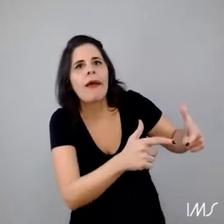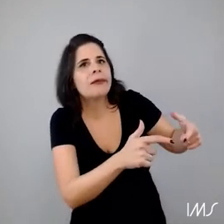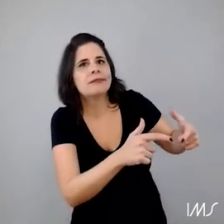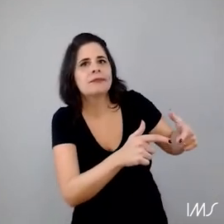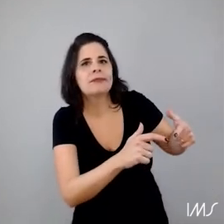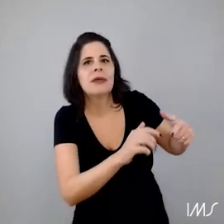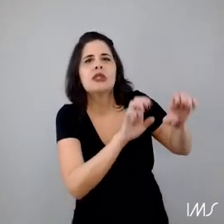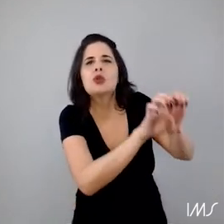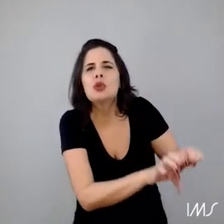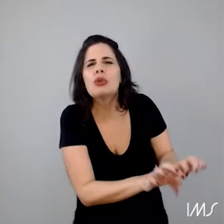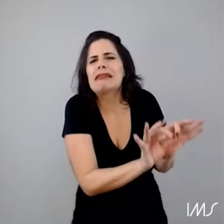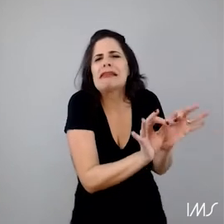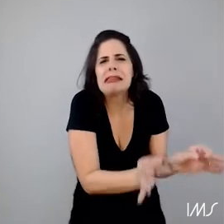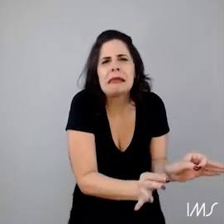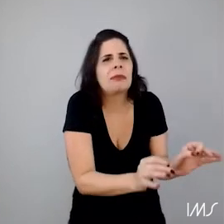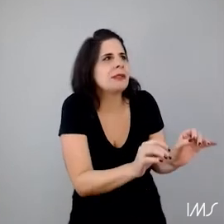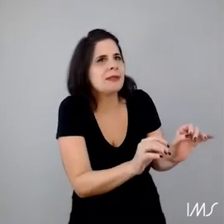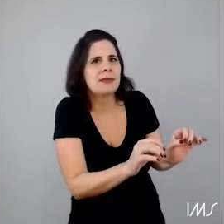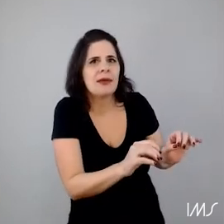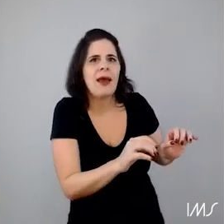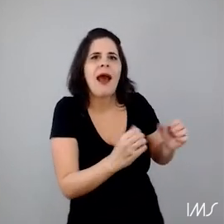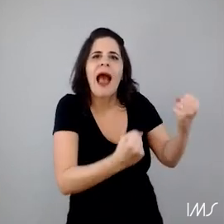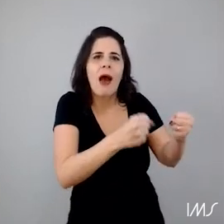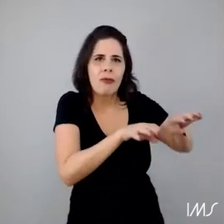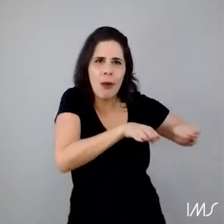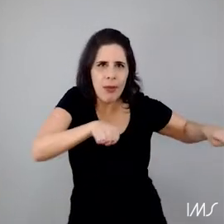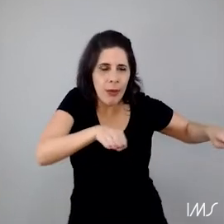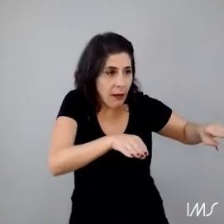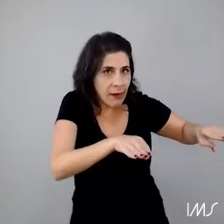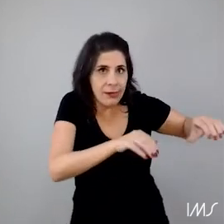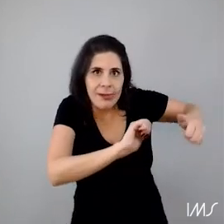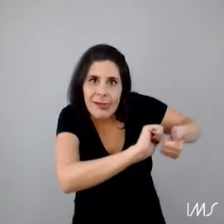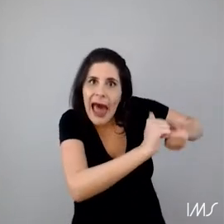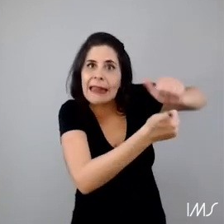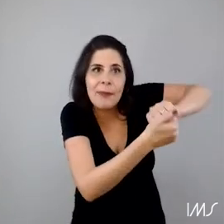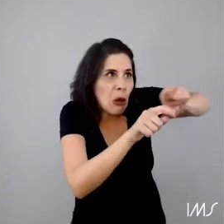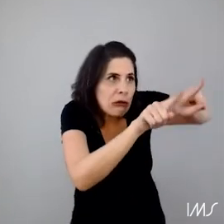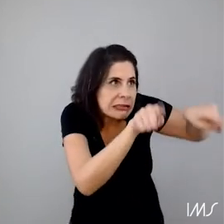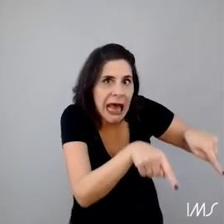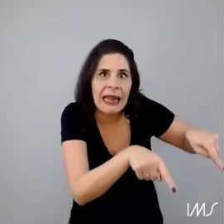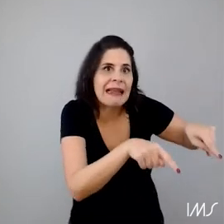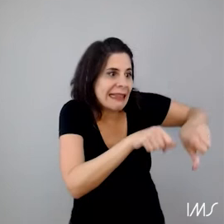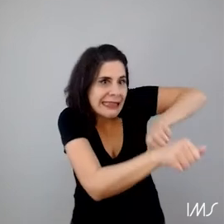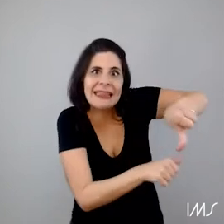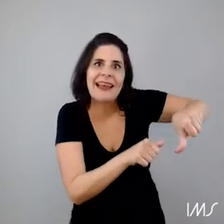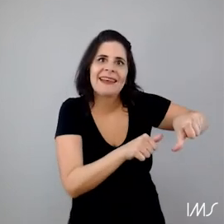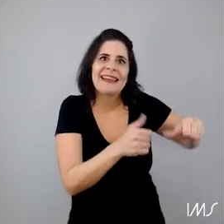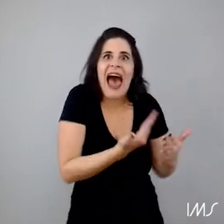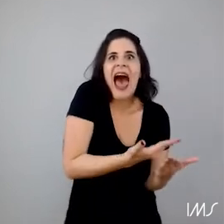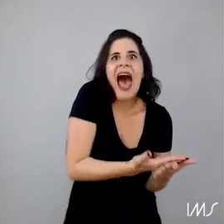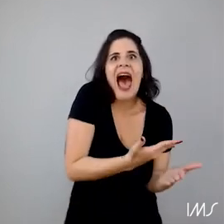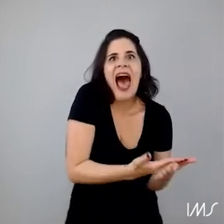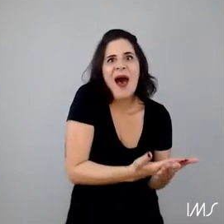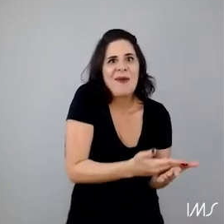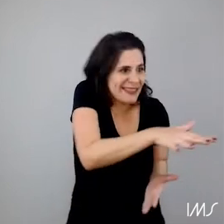no estacionamento da universidade, que tinha sido transformado em uma sala de aula, uma pequena